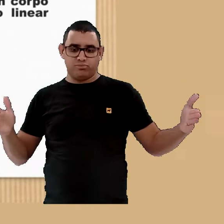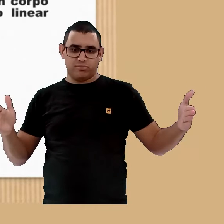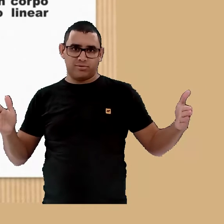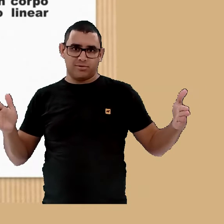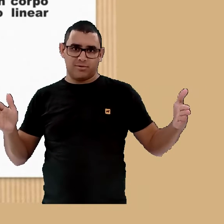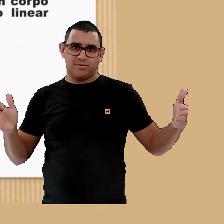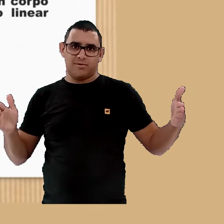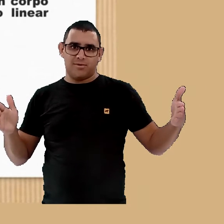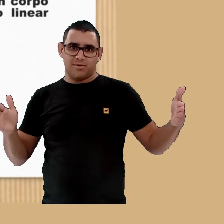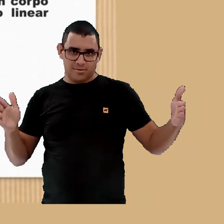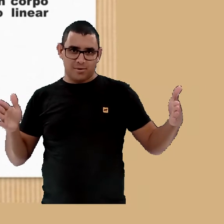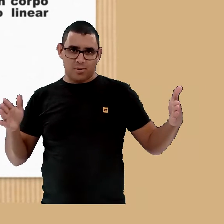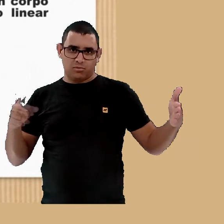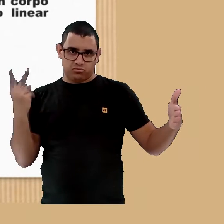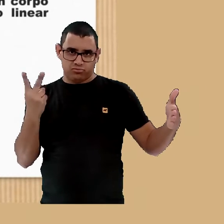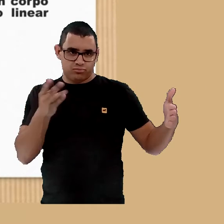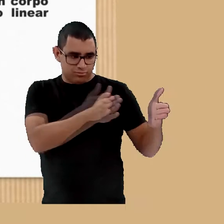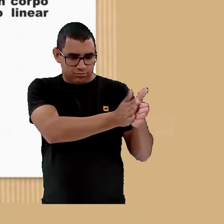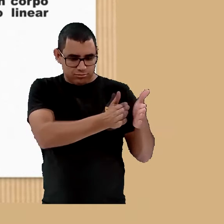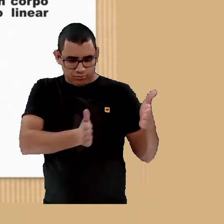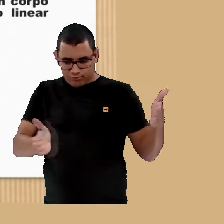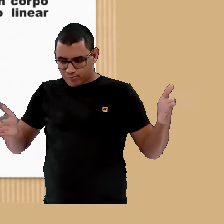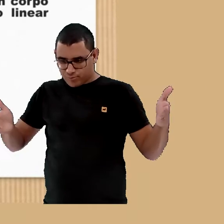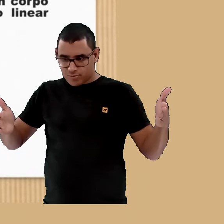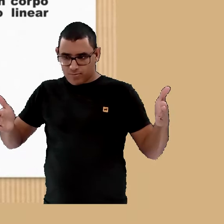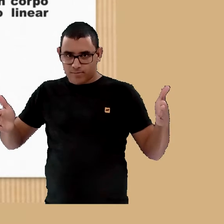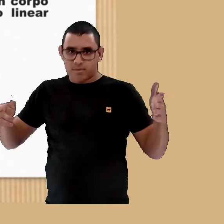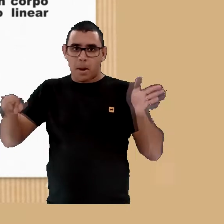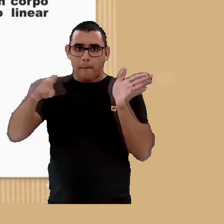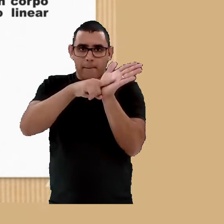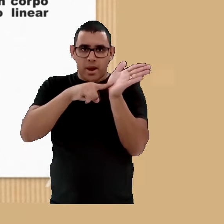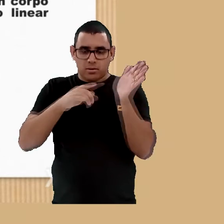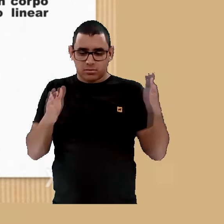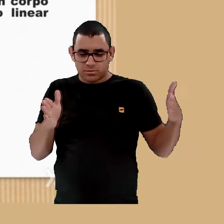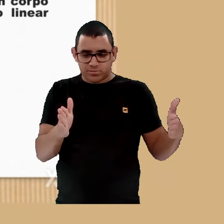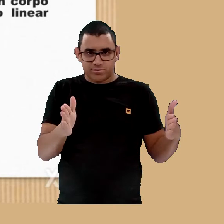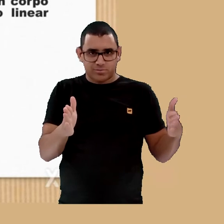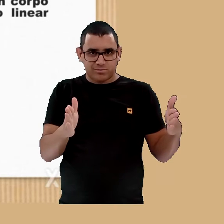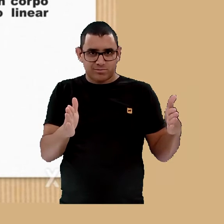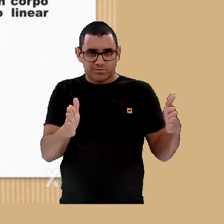Então, todas essas informações nós vamos agora aplicar com uma questão.